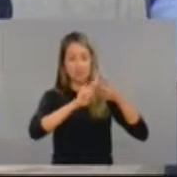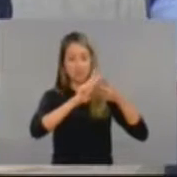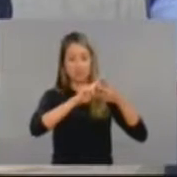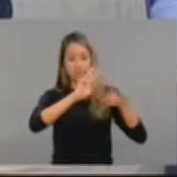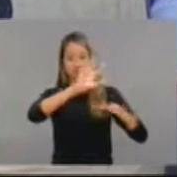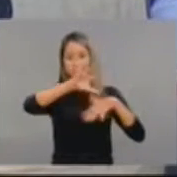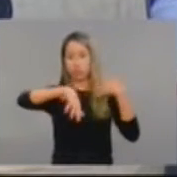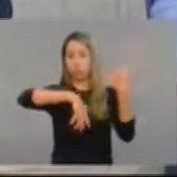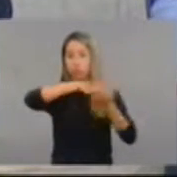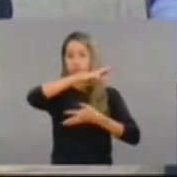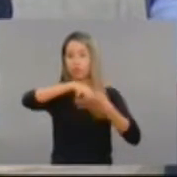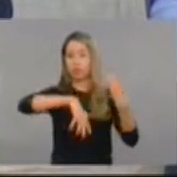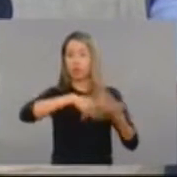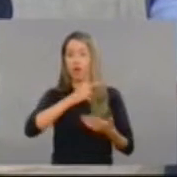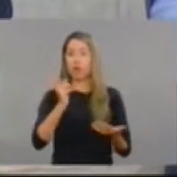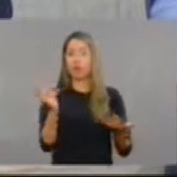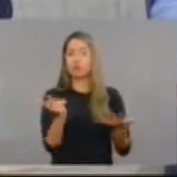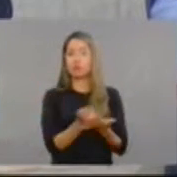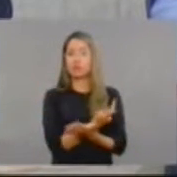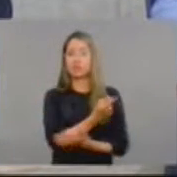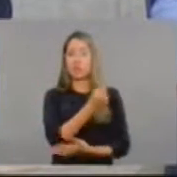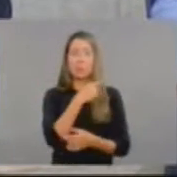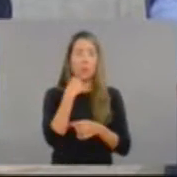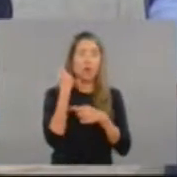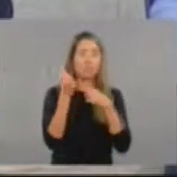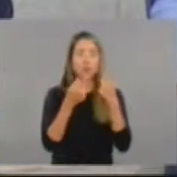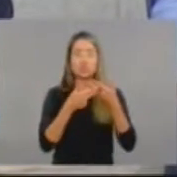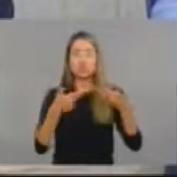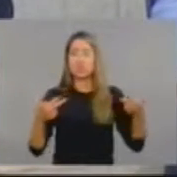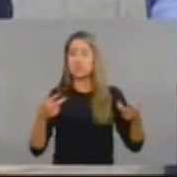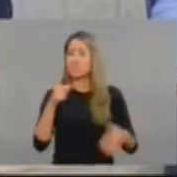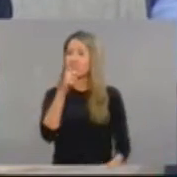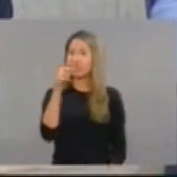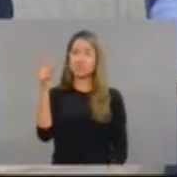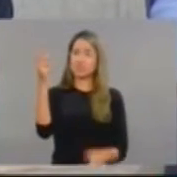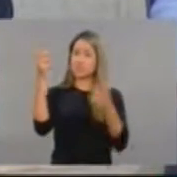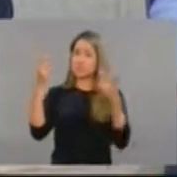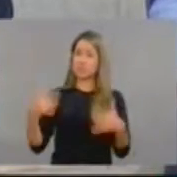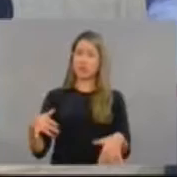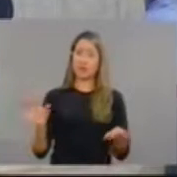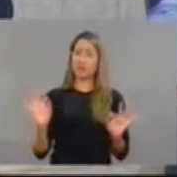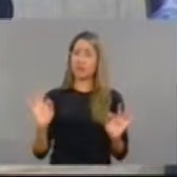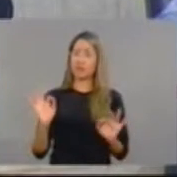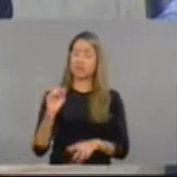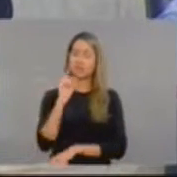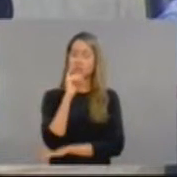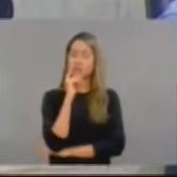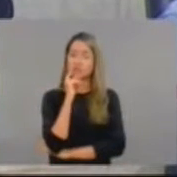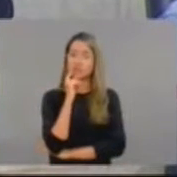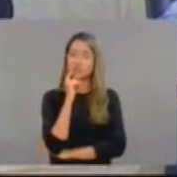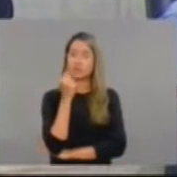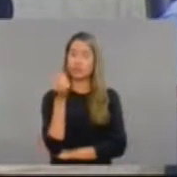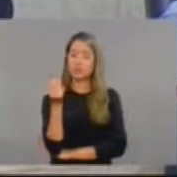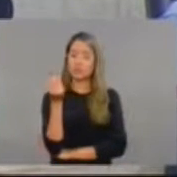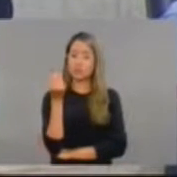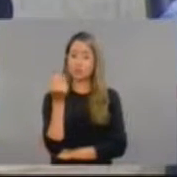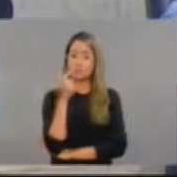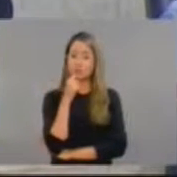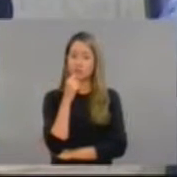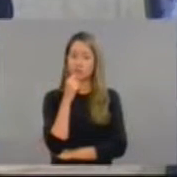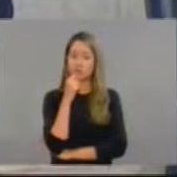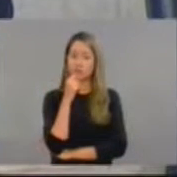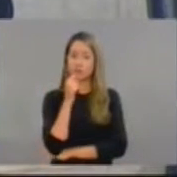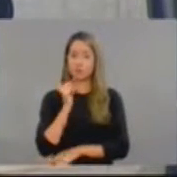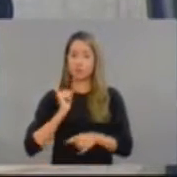isso eu não consegui perceber secretário me permita não consegui até porque